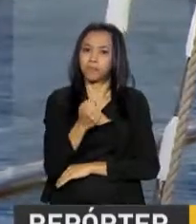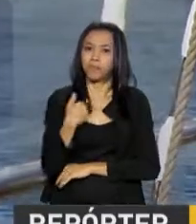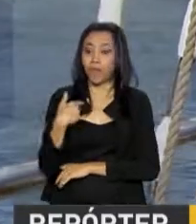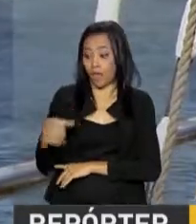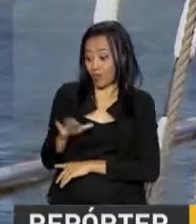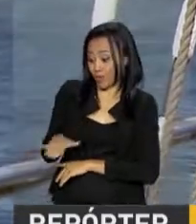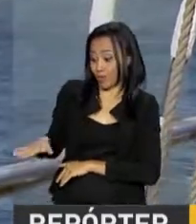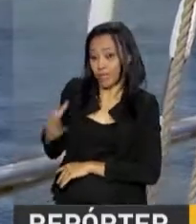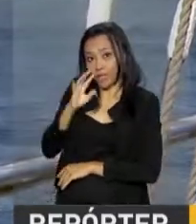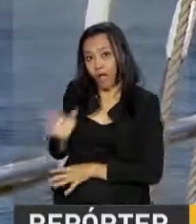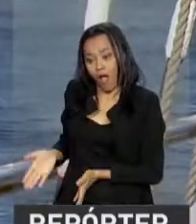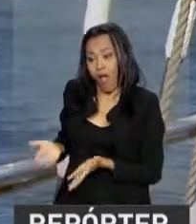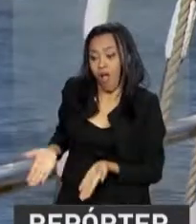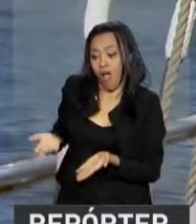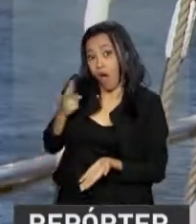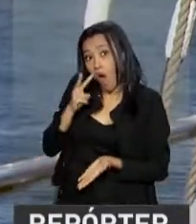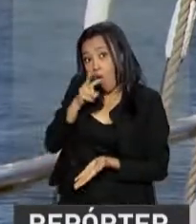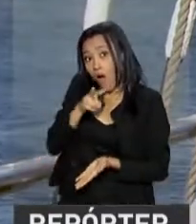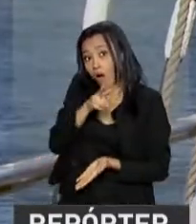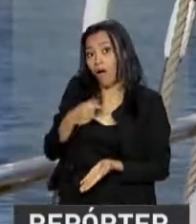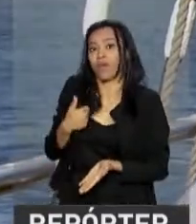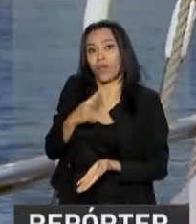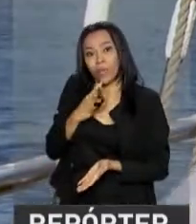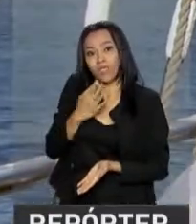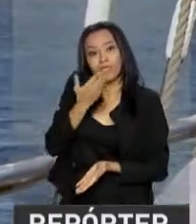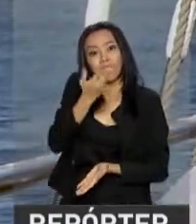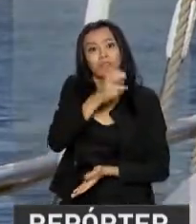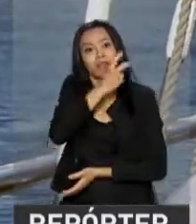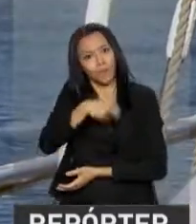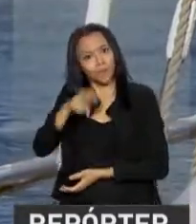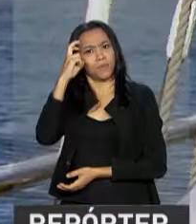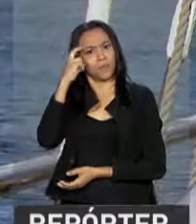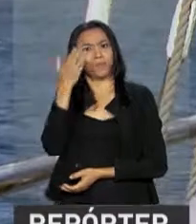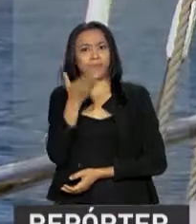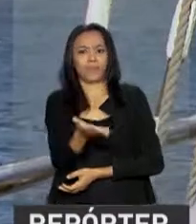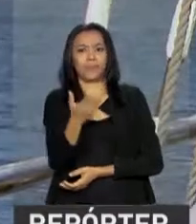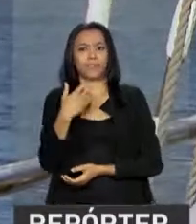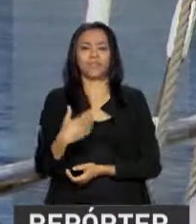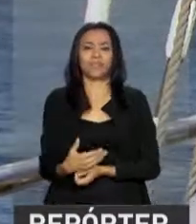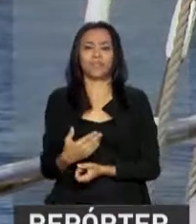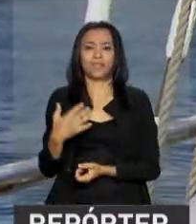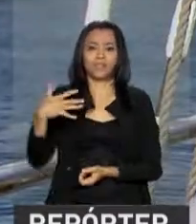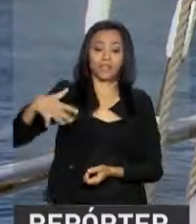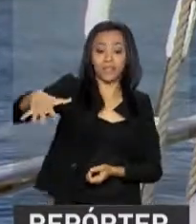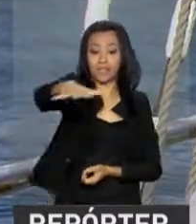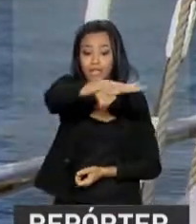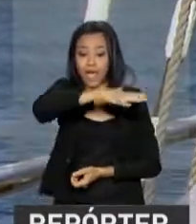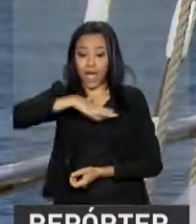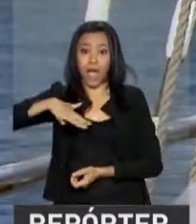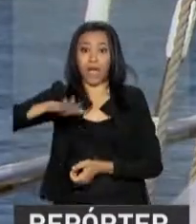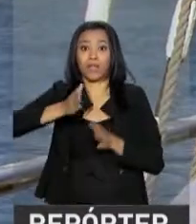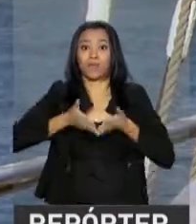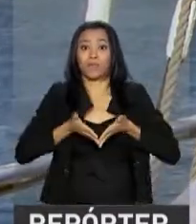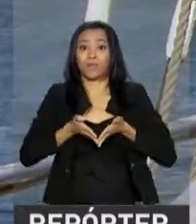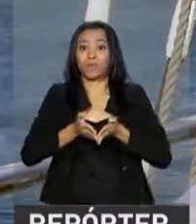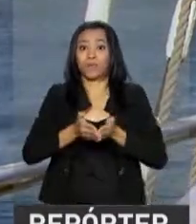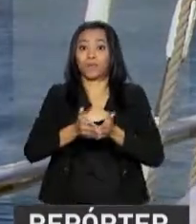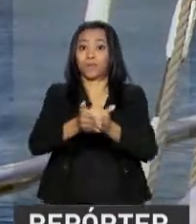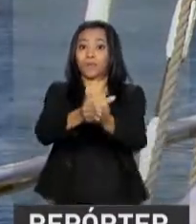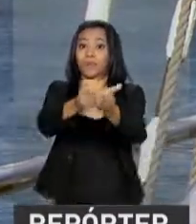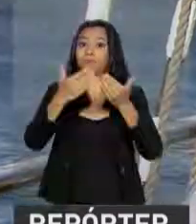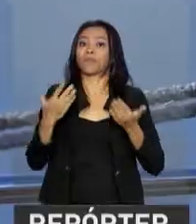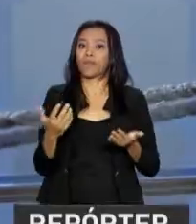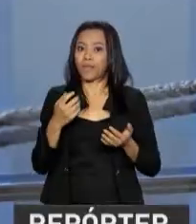garotada, inclusive, para como cultura, conhecer esse mundo aí da náutica, né, que é muito bacana,